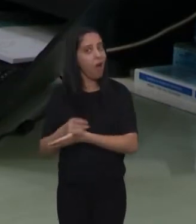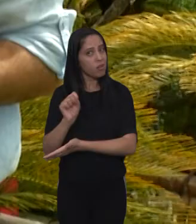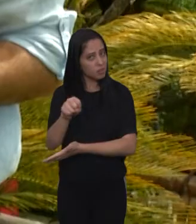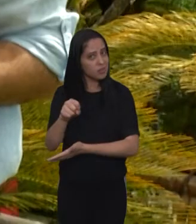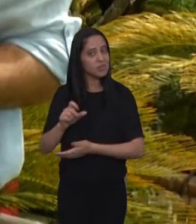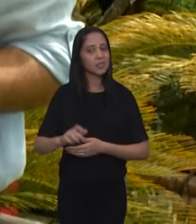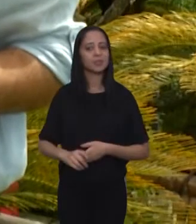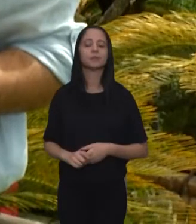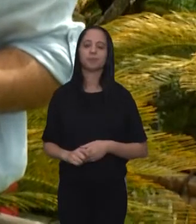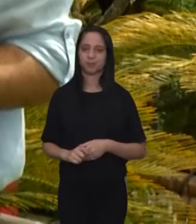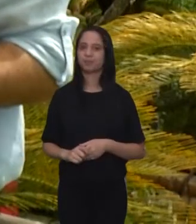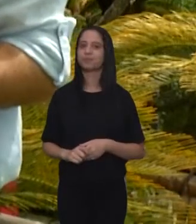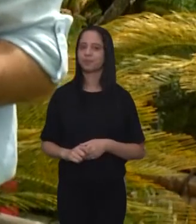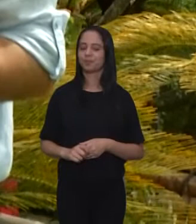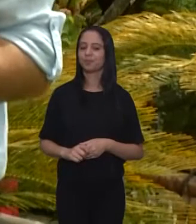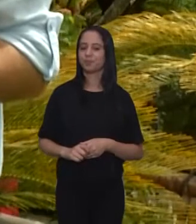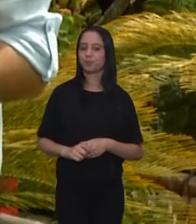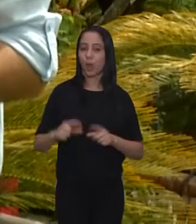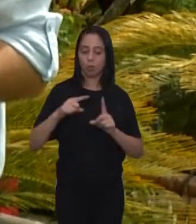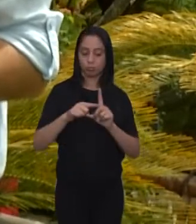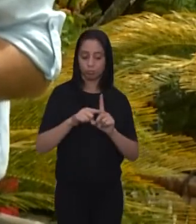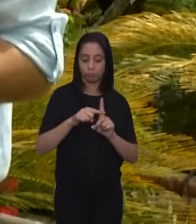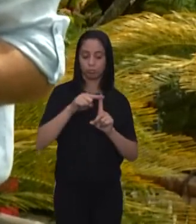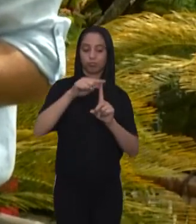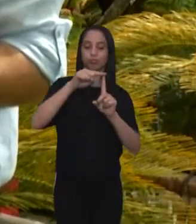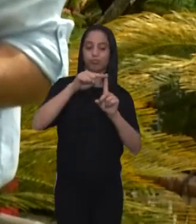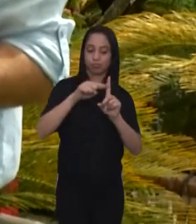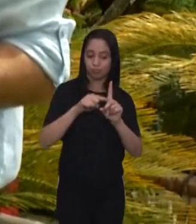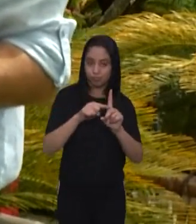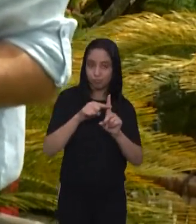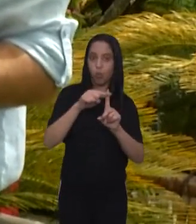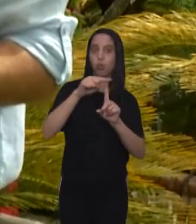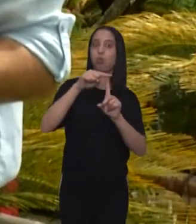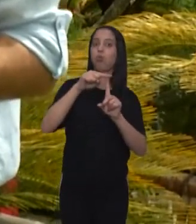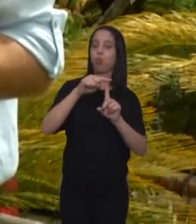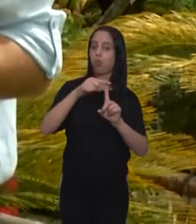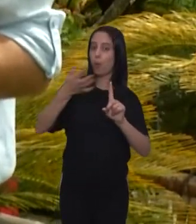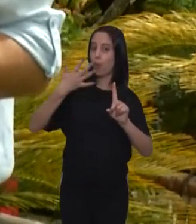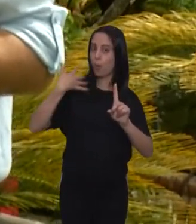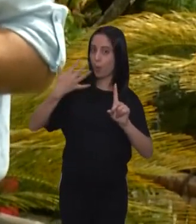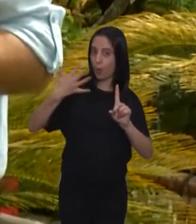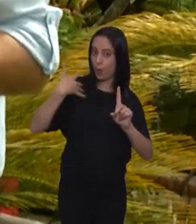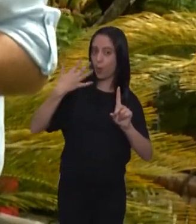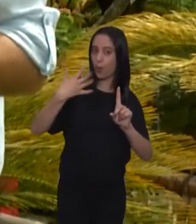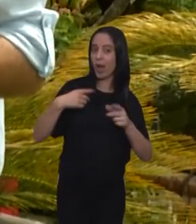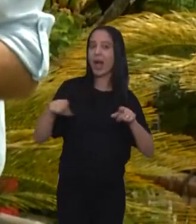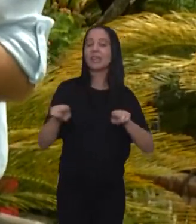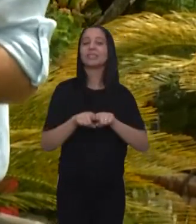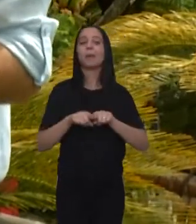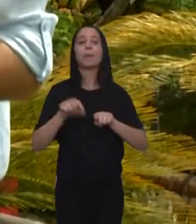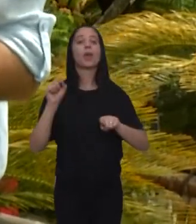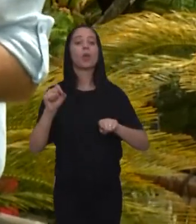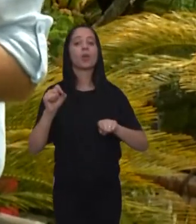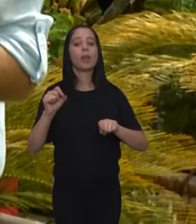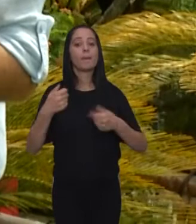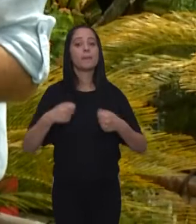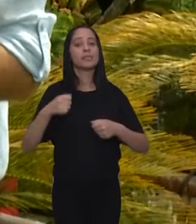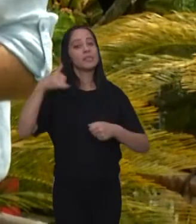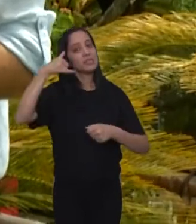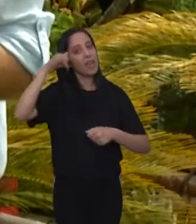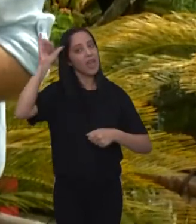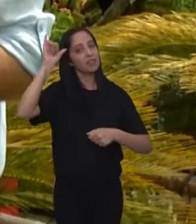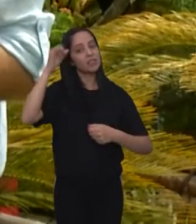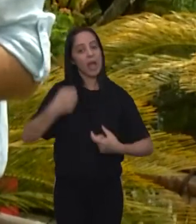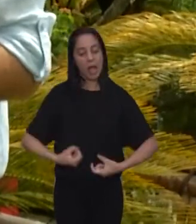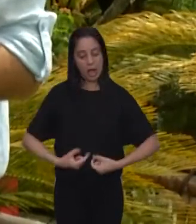adversas o verão e as altas temperaturas também demandam cuidados especiais para evitar um problema ainda mais grave